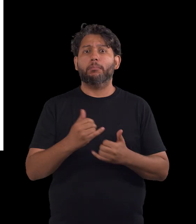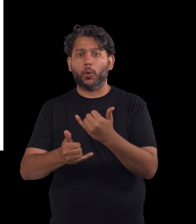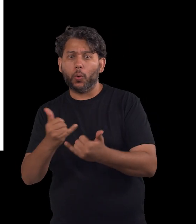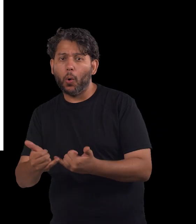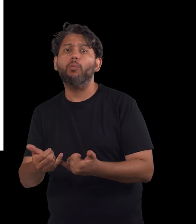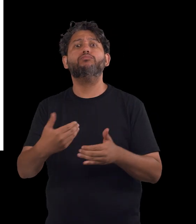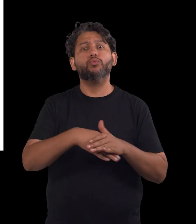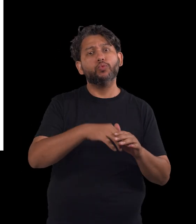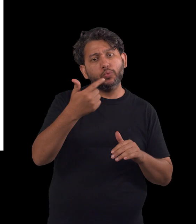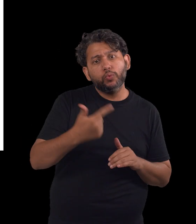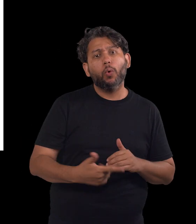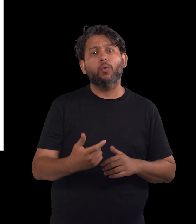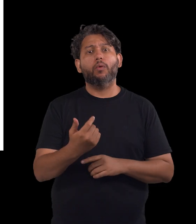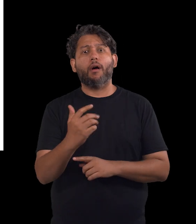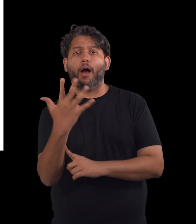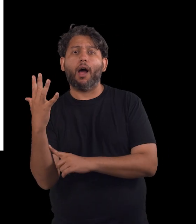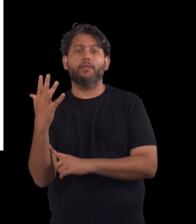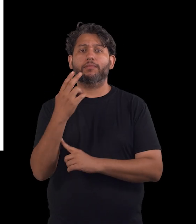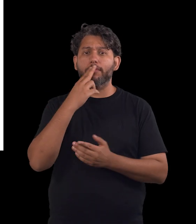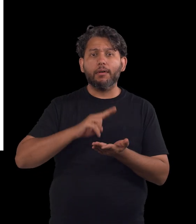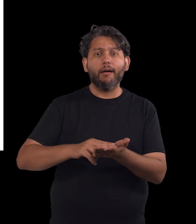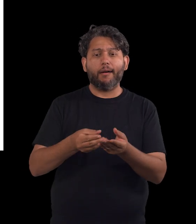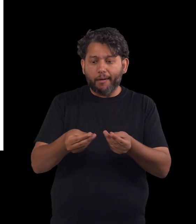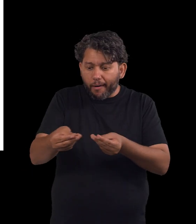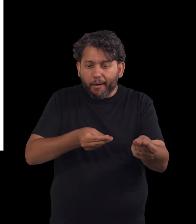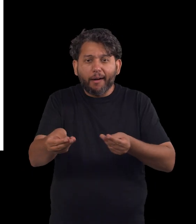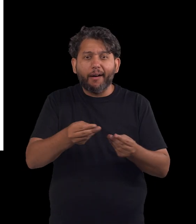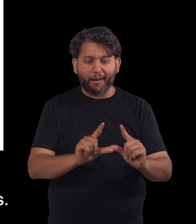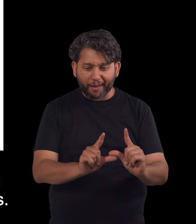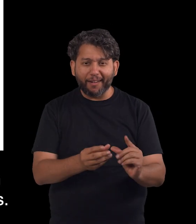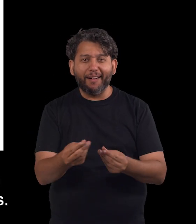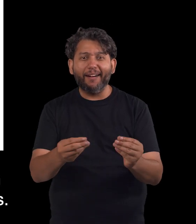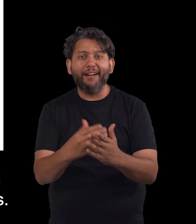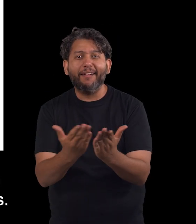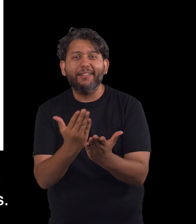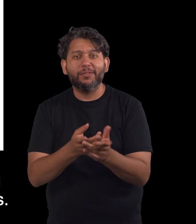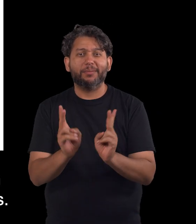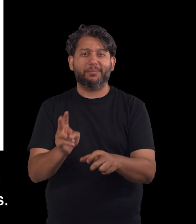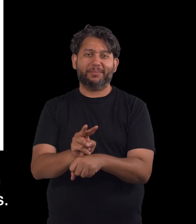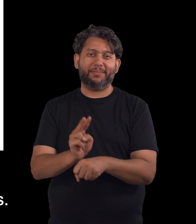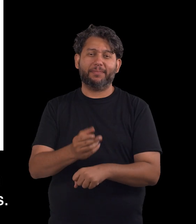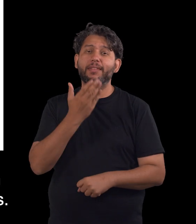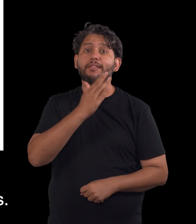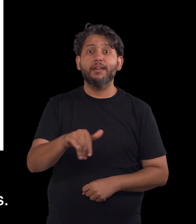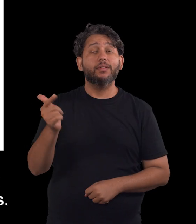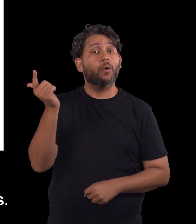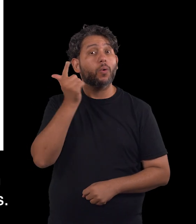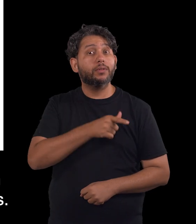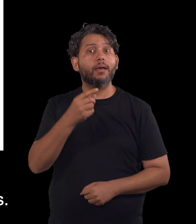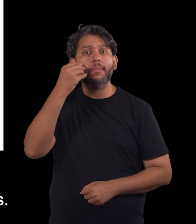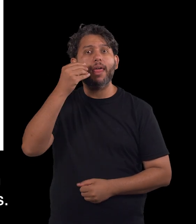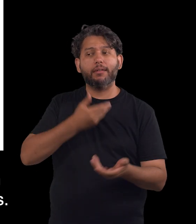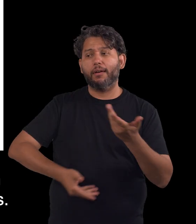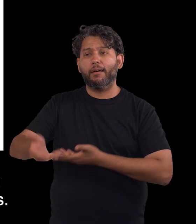uso, preservar os jogos, a árvore, as cartas e os livros, de modo que muitas crianças possam se beneficiar